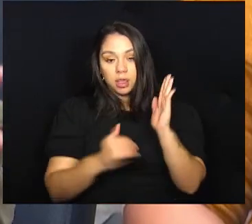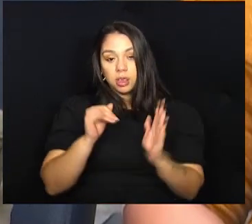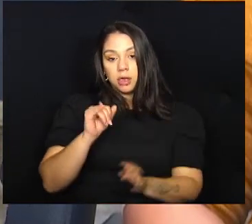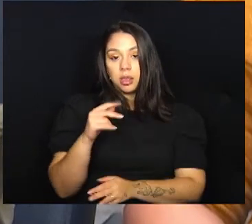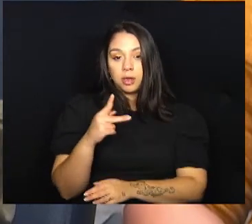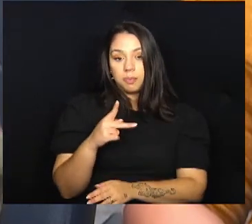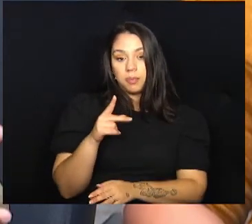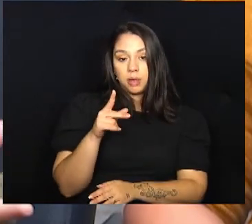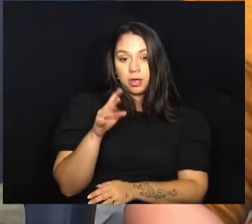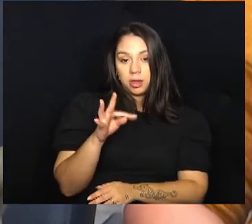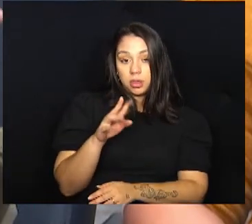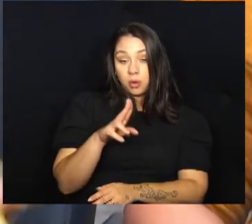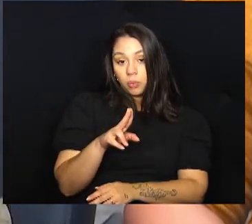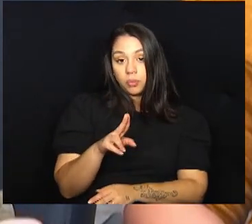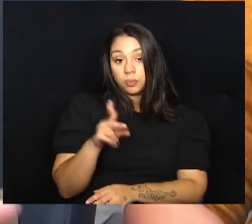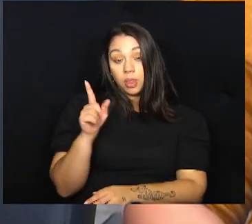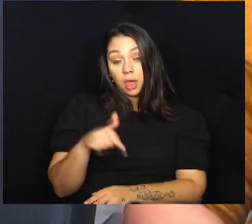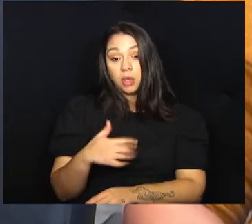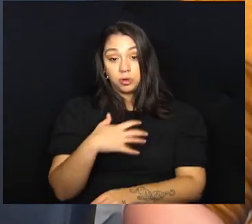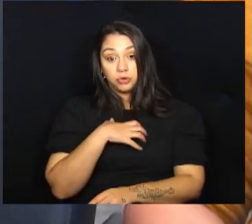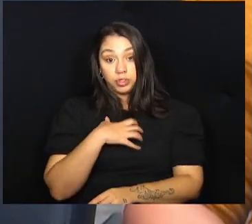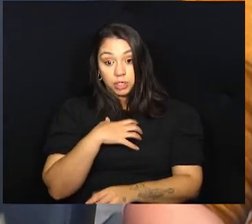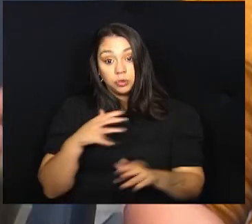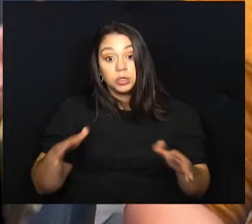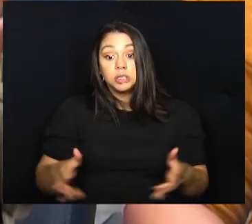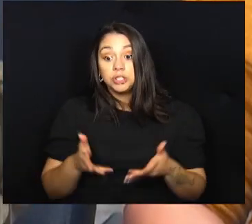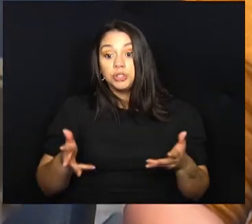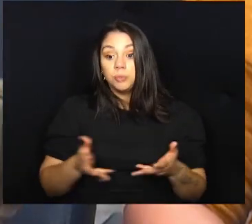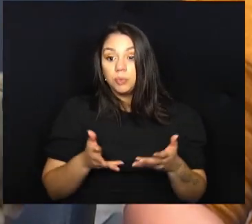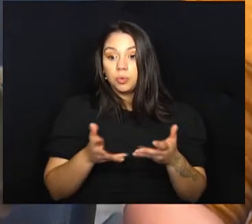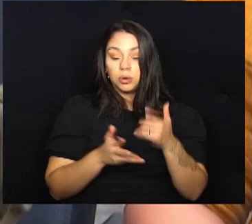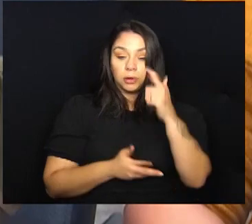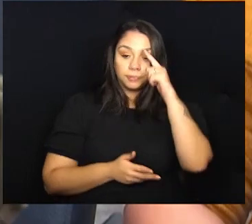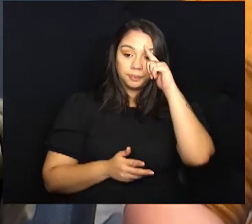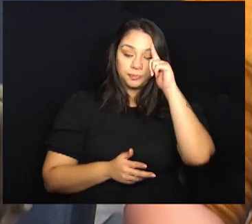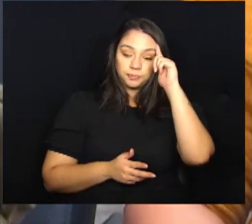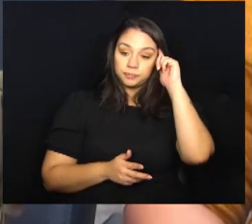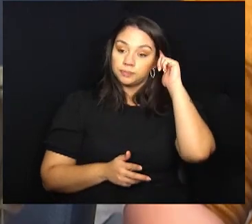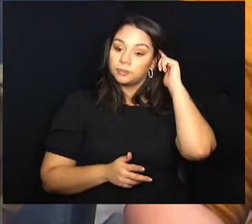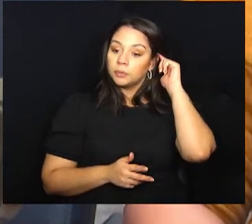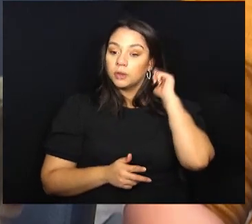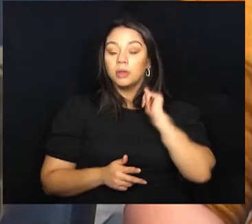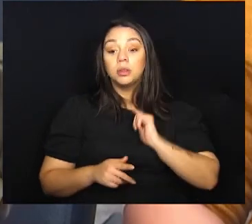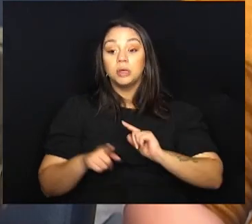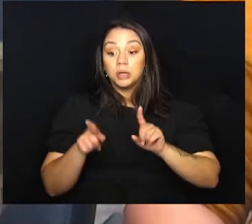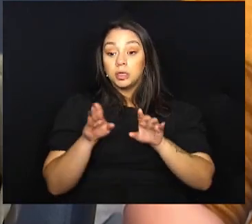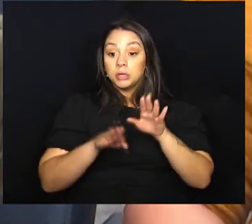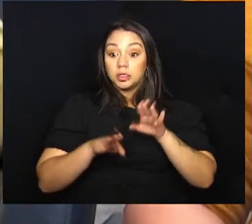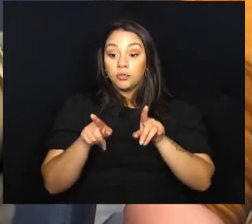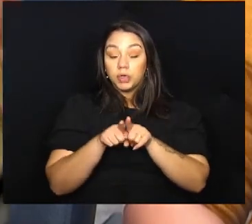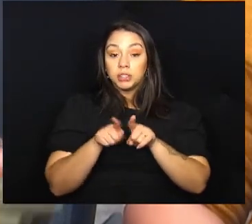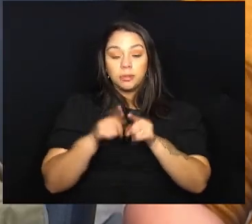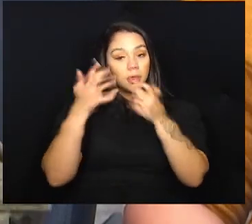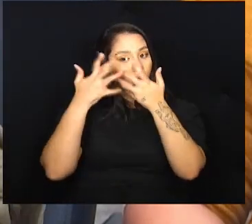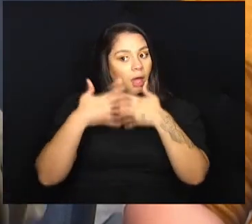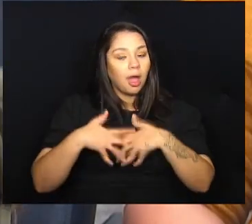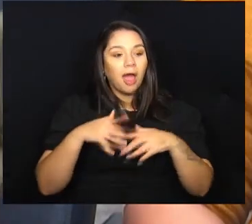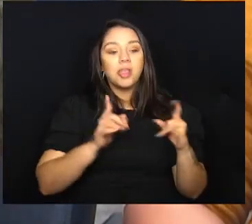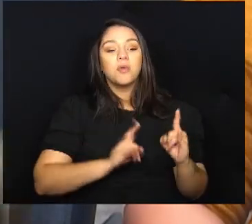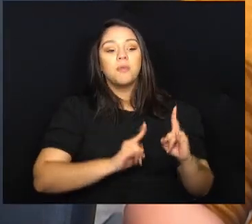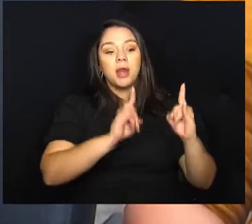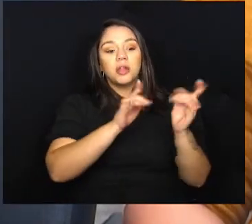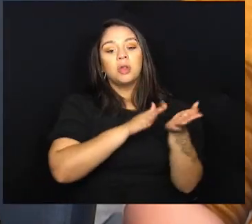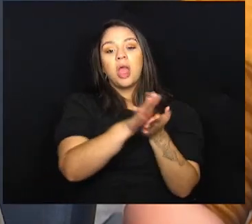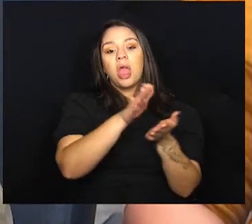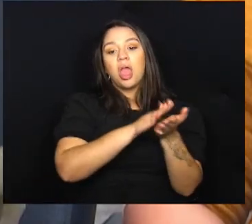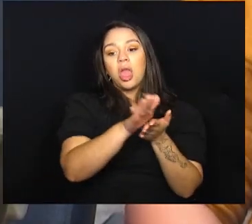né, de IPTU de alguma forma. Isso é uma coisa que estimula, né? E talvez até pensando do tipo, o prédio gasta um